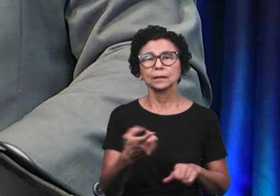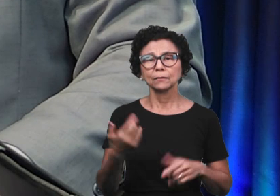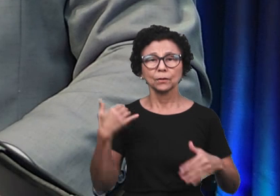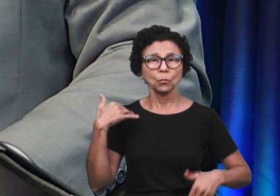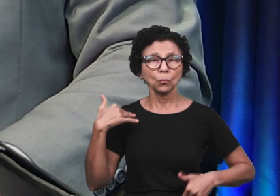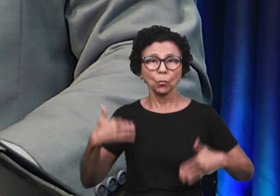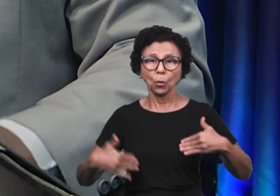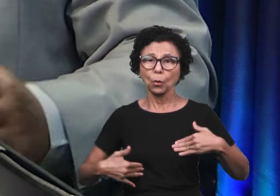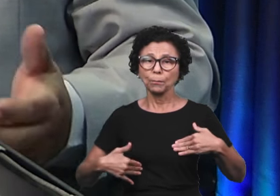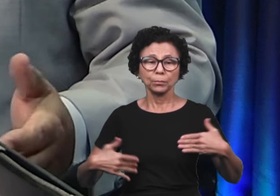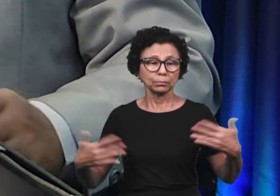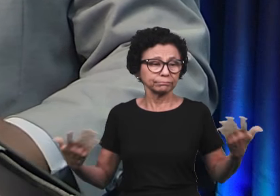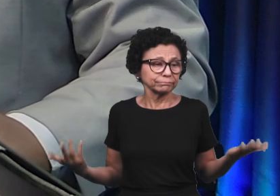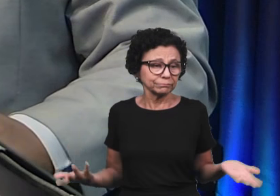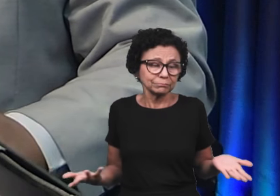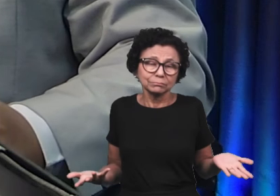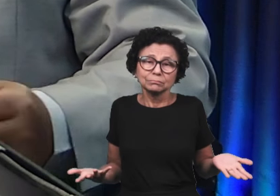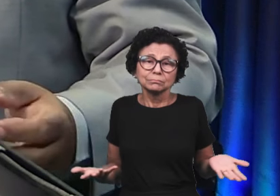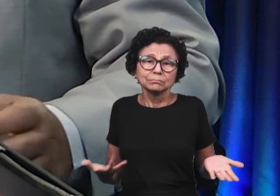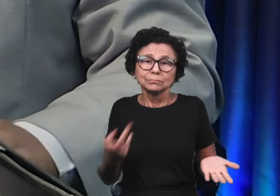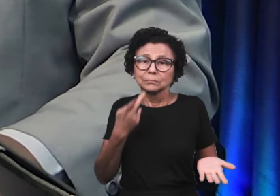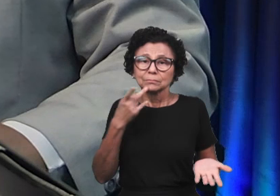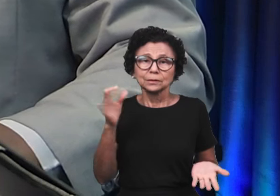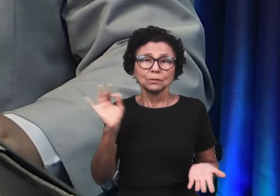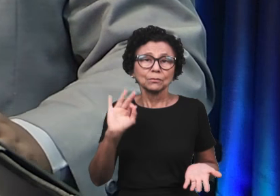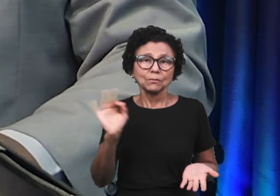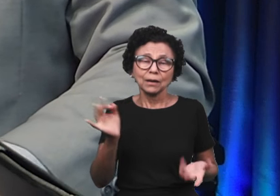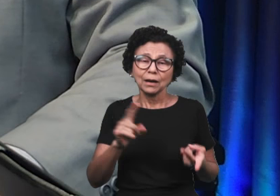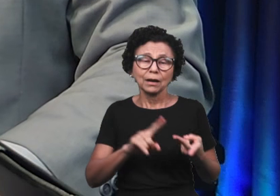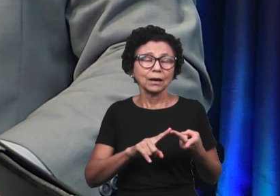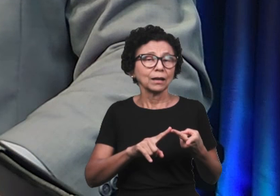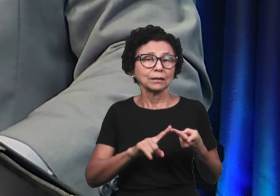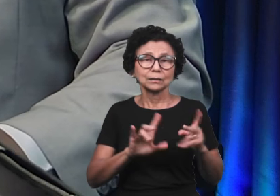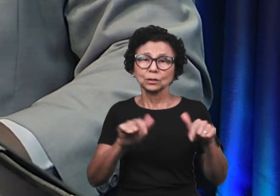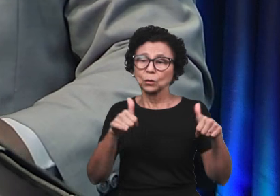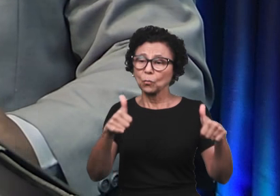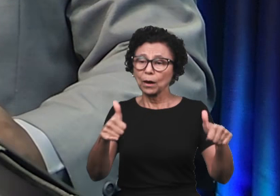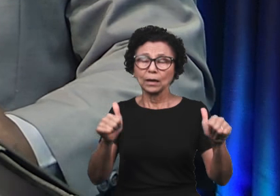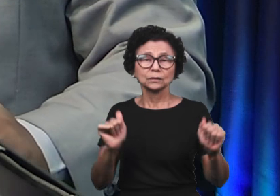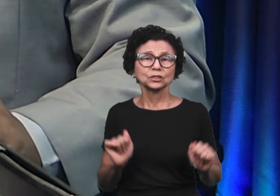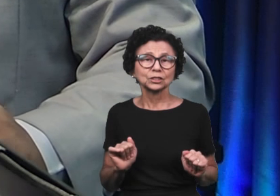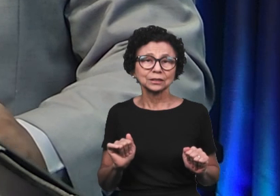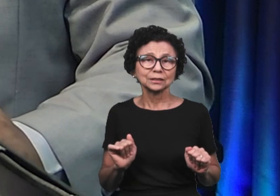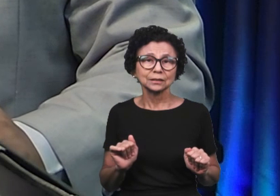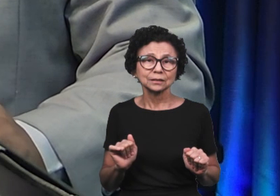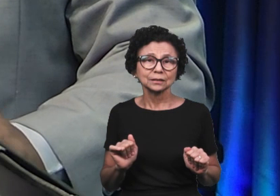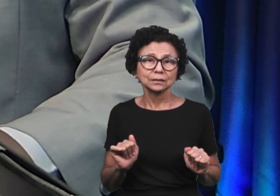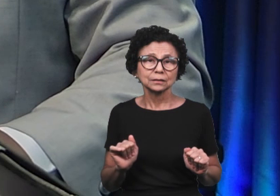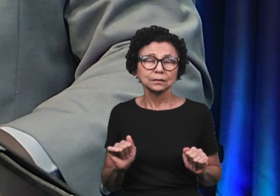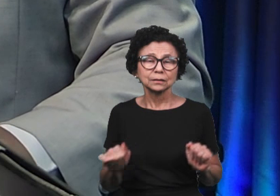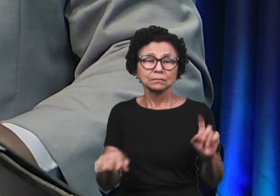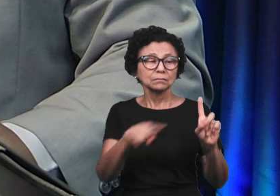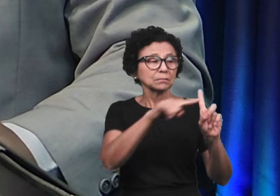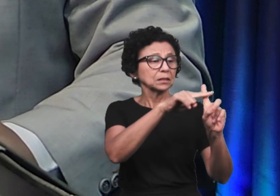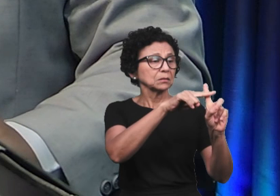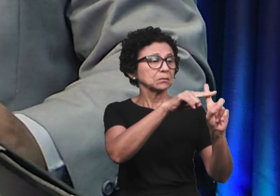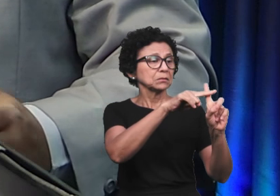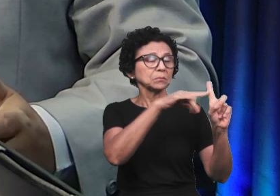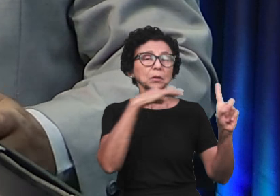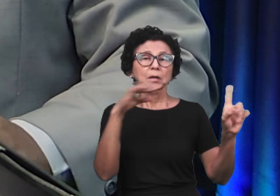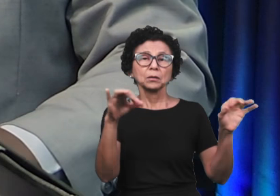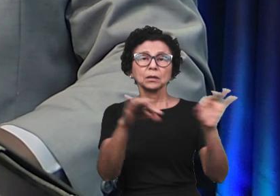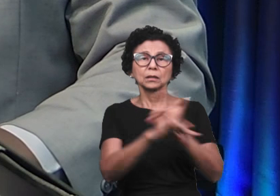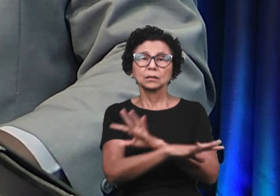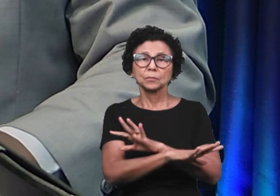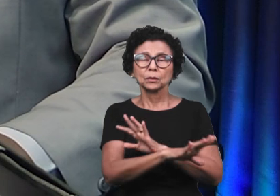Um Jesus que não fala, um Jesus que não vê, um Jesus que não opera, mas o Jesus vivo é aquele, né, que